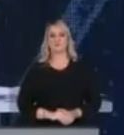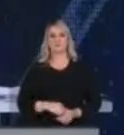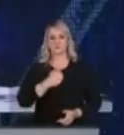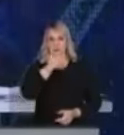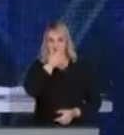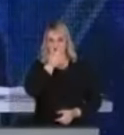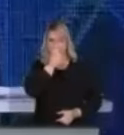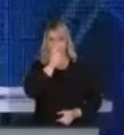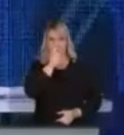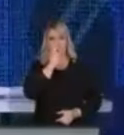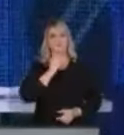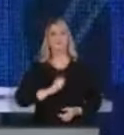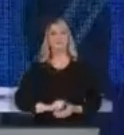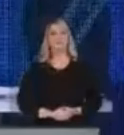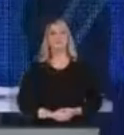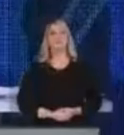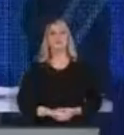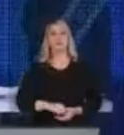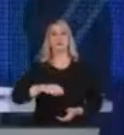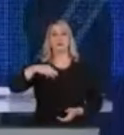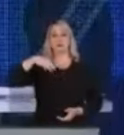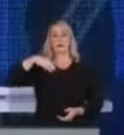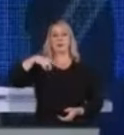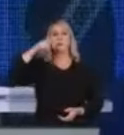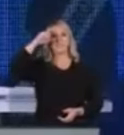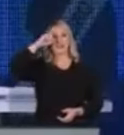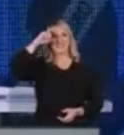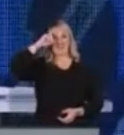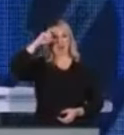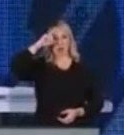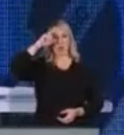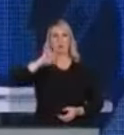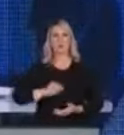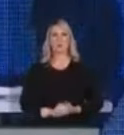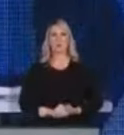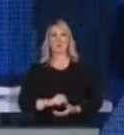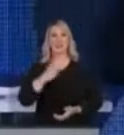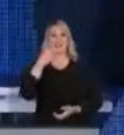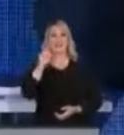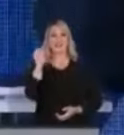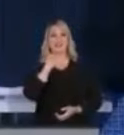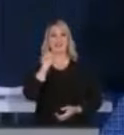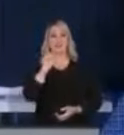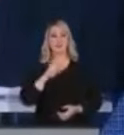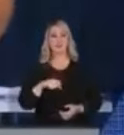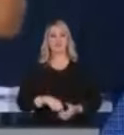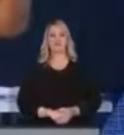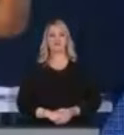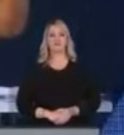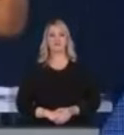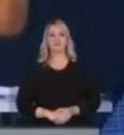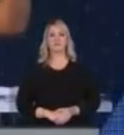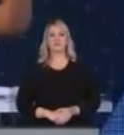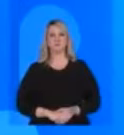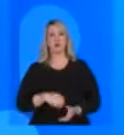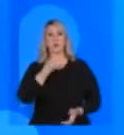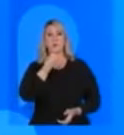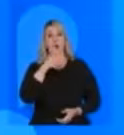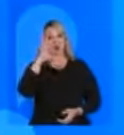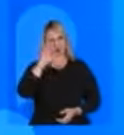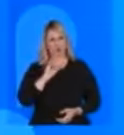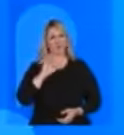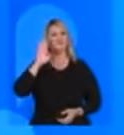pergunta é Marcelo crela você tem 30 segundos para fazer a pergunta Fábio boa noite